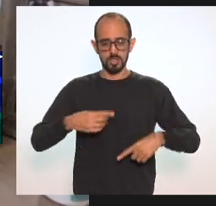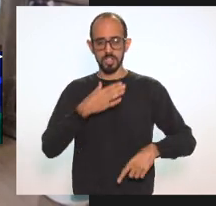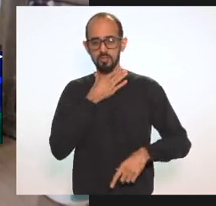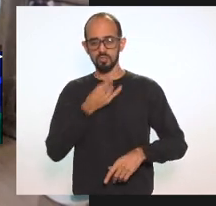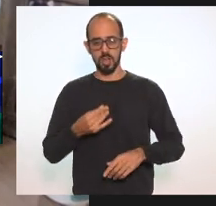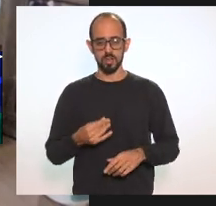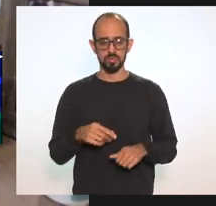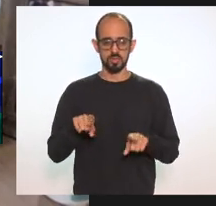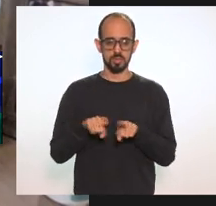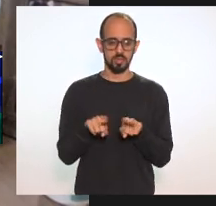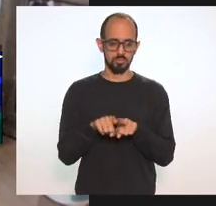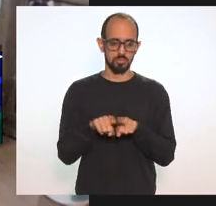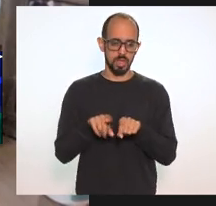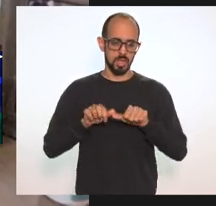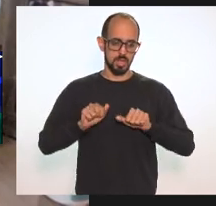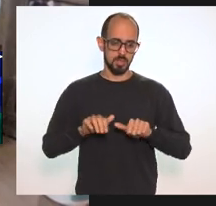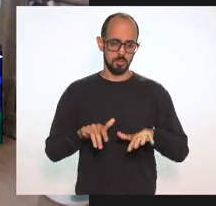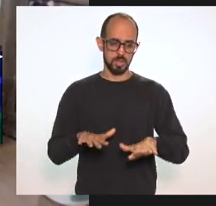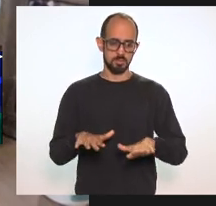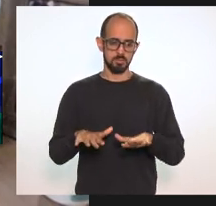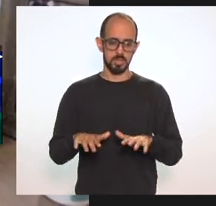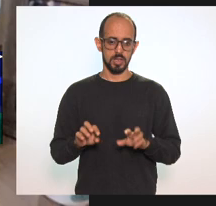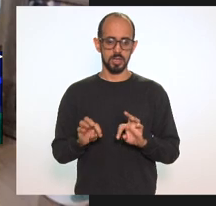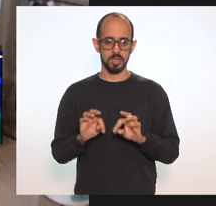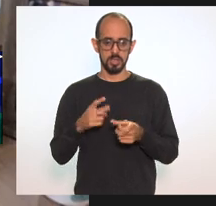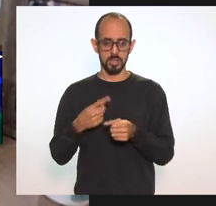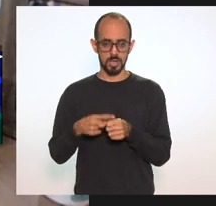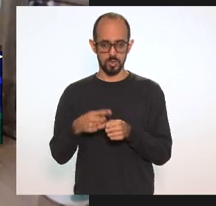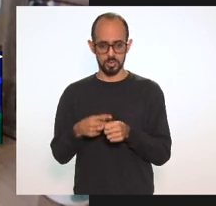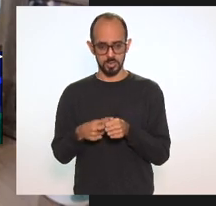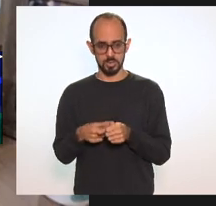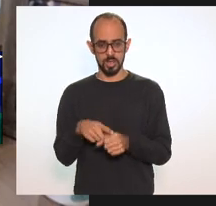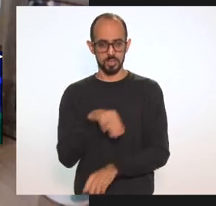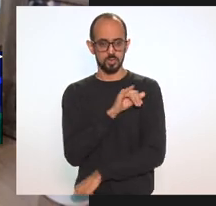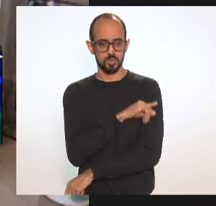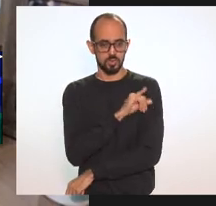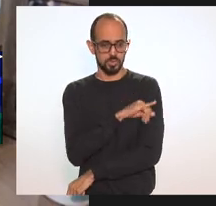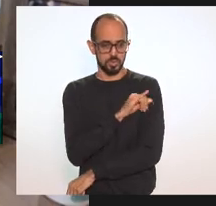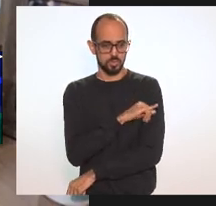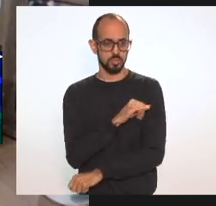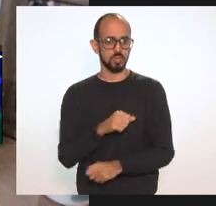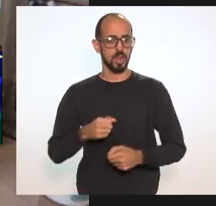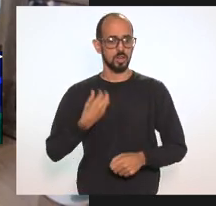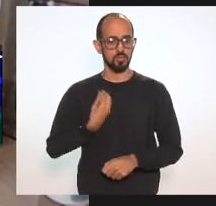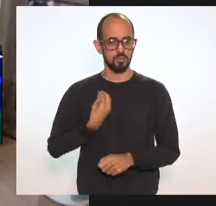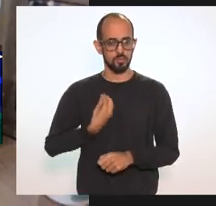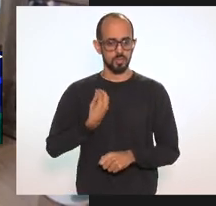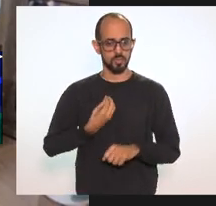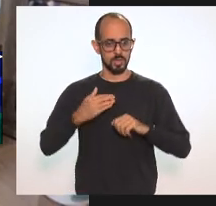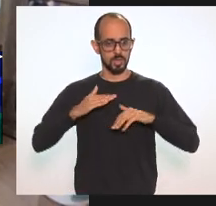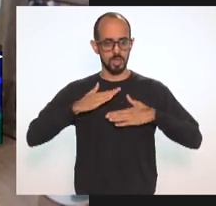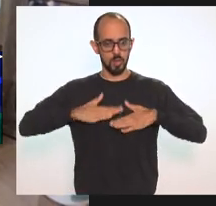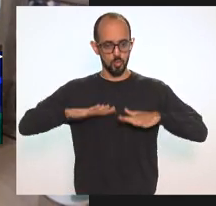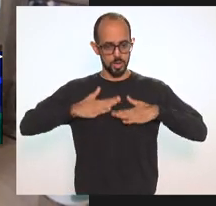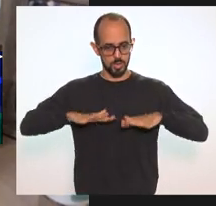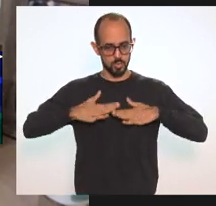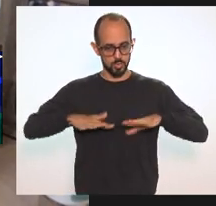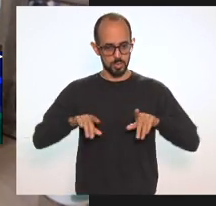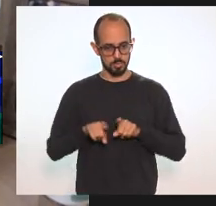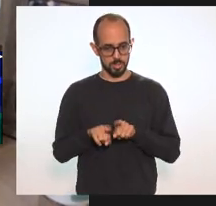da E aí na nossa cidade né do Rio de Janeiro pó eu acho que há muito tempo a gente não vir